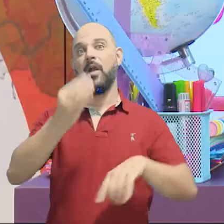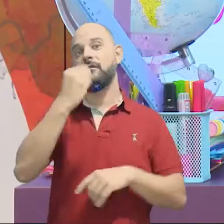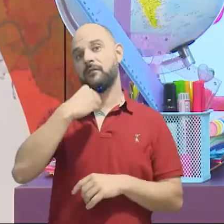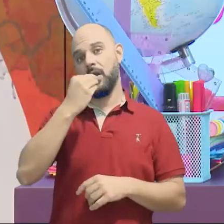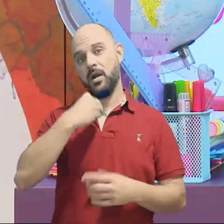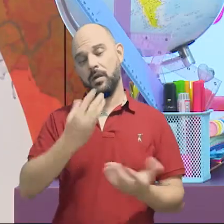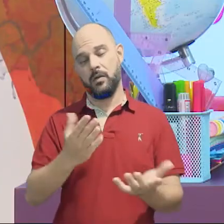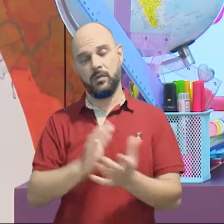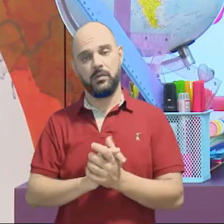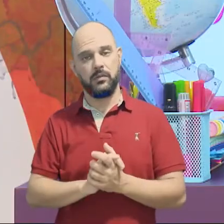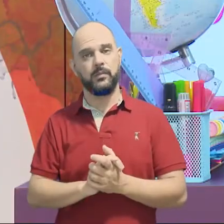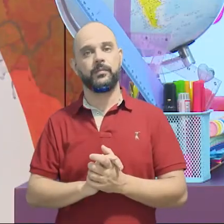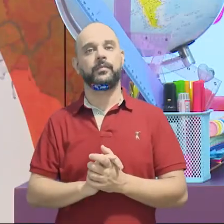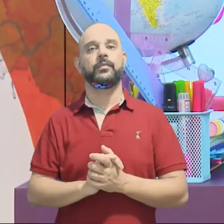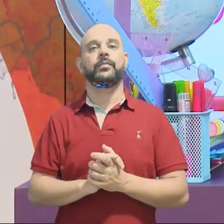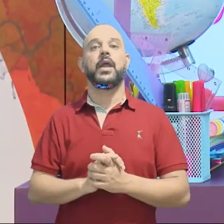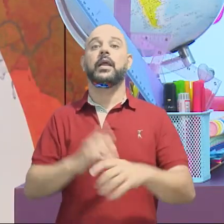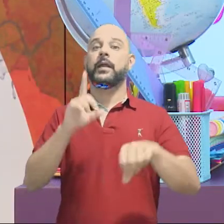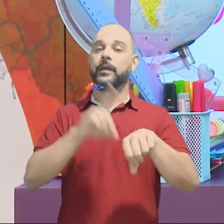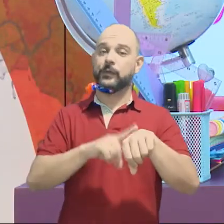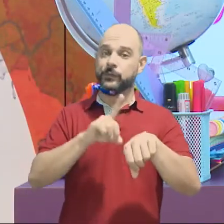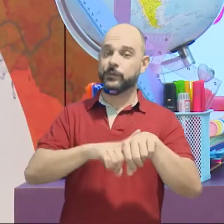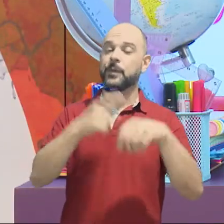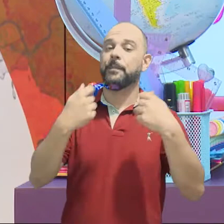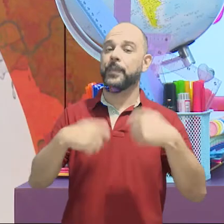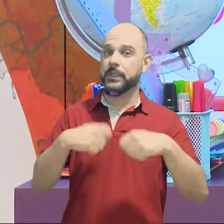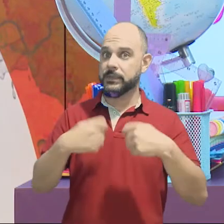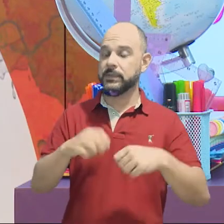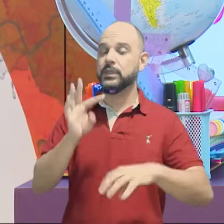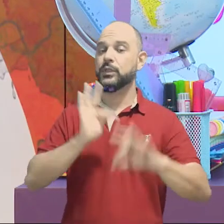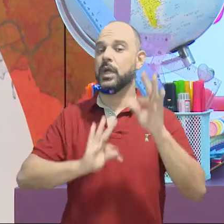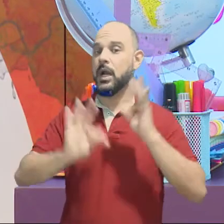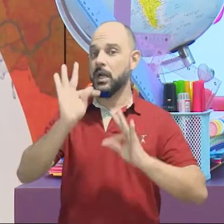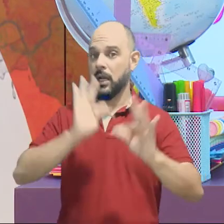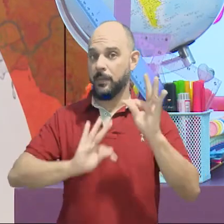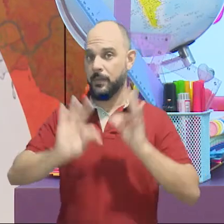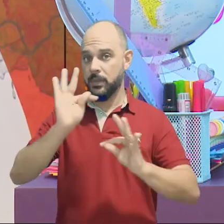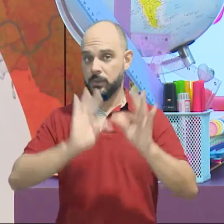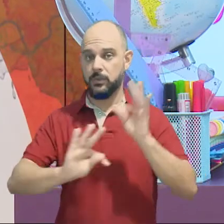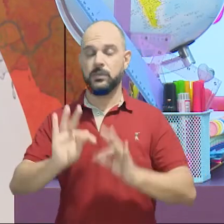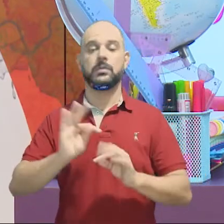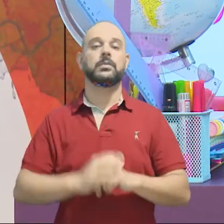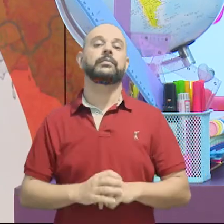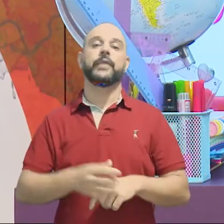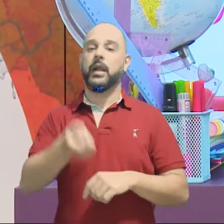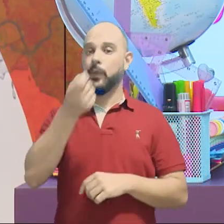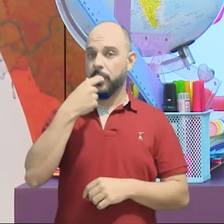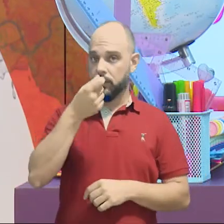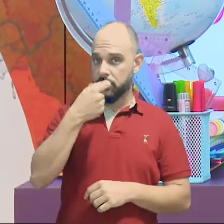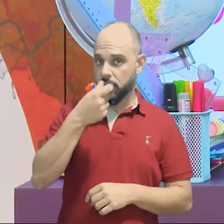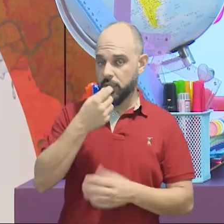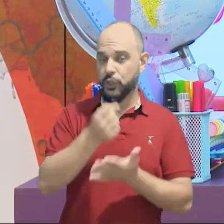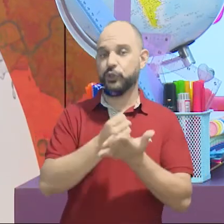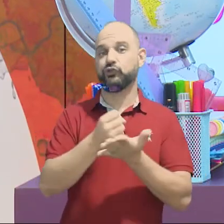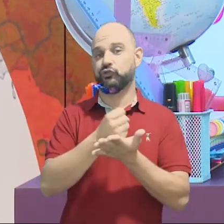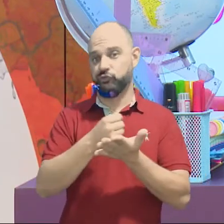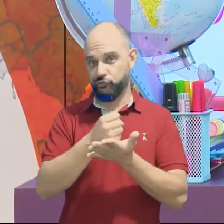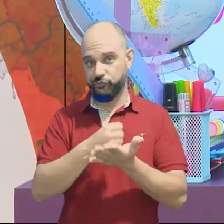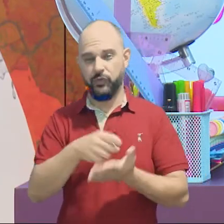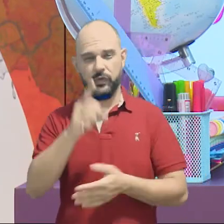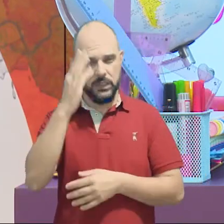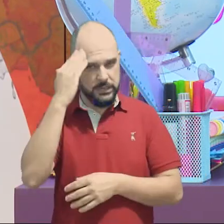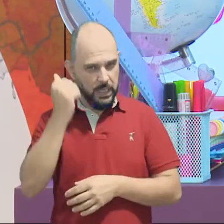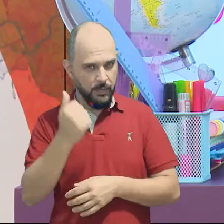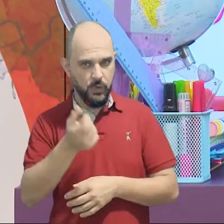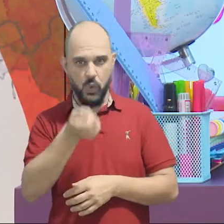fraquinho. Nessas horas, a gente precisa de um tratamento. Muitas vezes tem que tomar remédio. E você sabe como